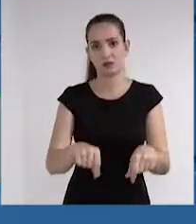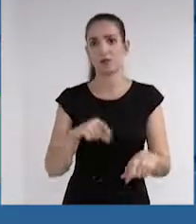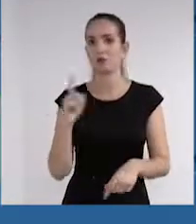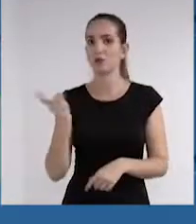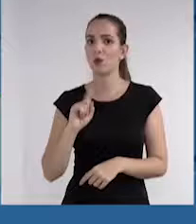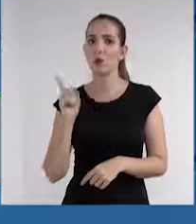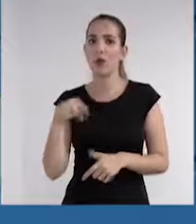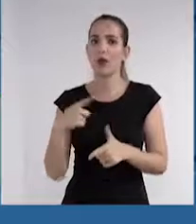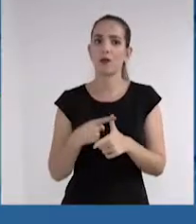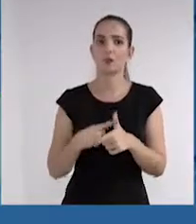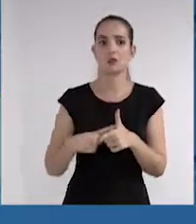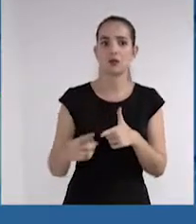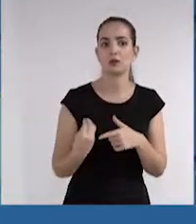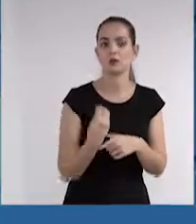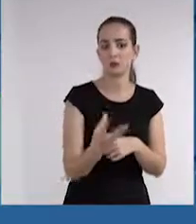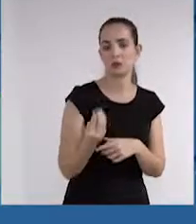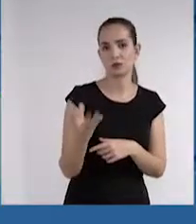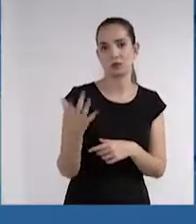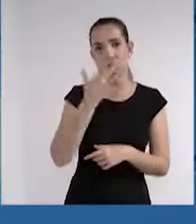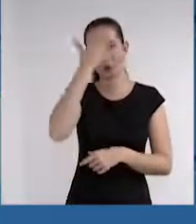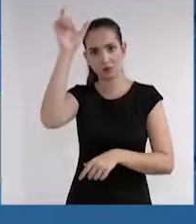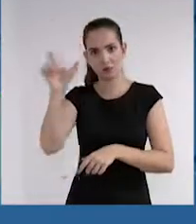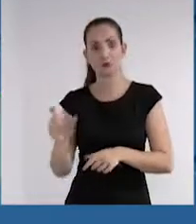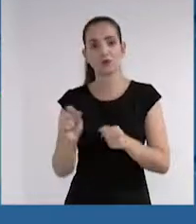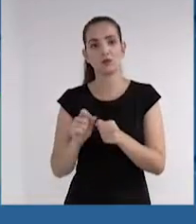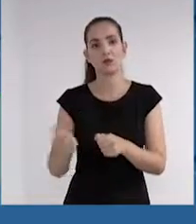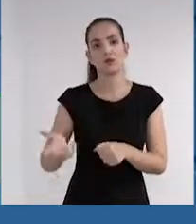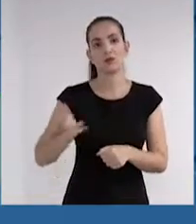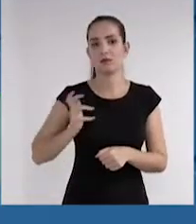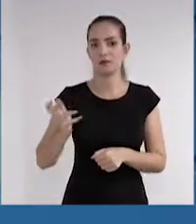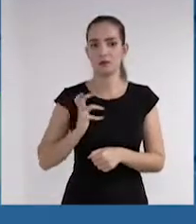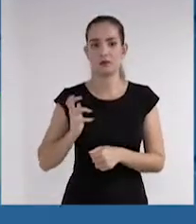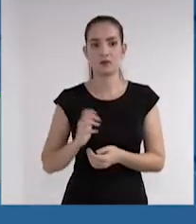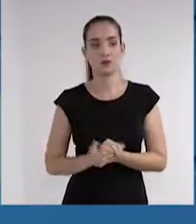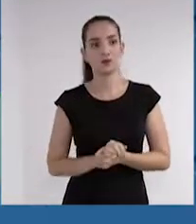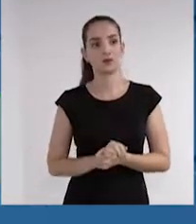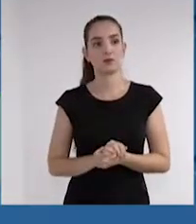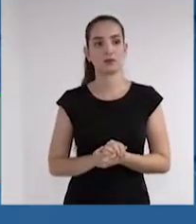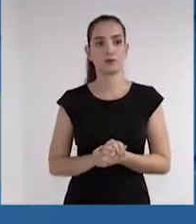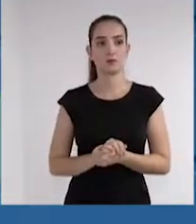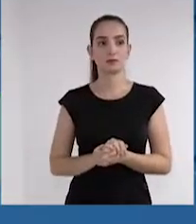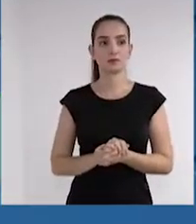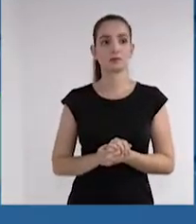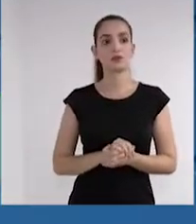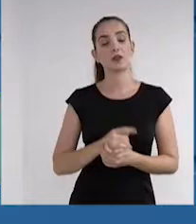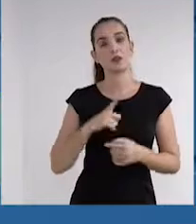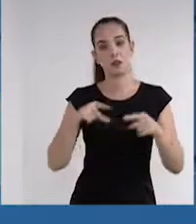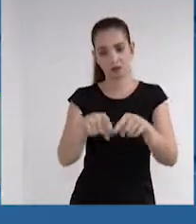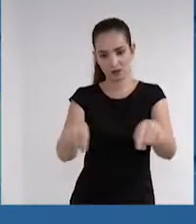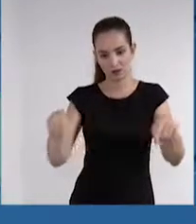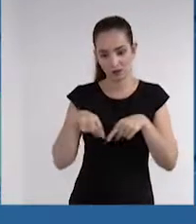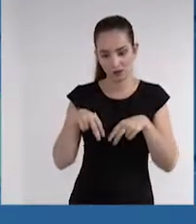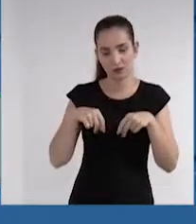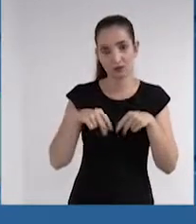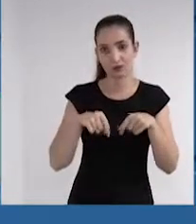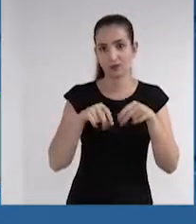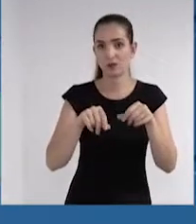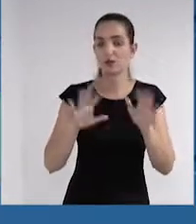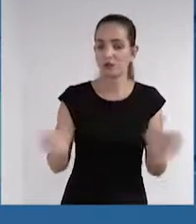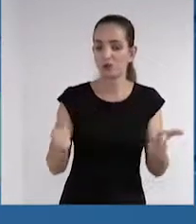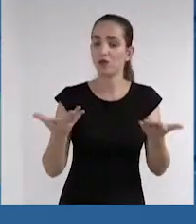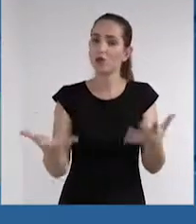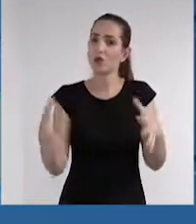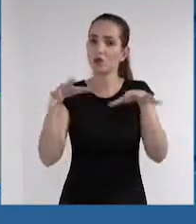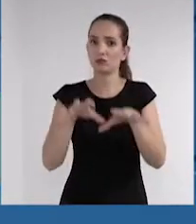uma distribuição para a pessoa ficar rico, porque não fica rico pela reforma agrária. Ninguém fica rico. A reforma agrária promove a inclusão